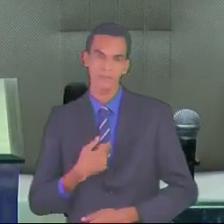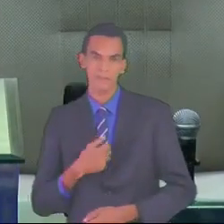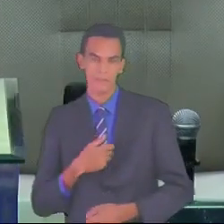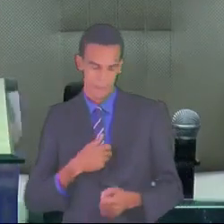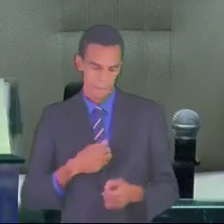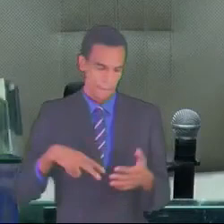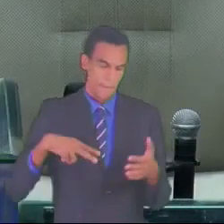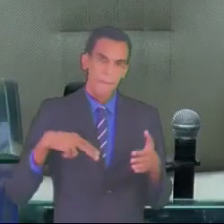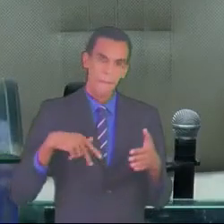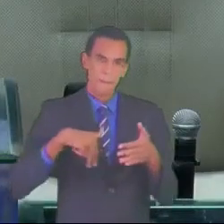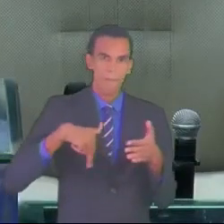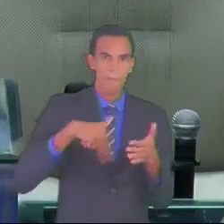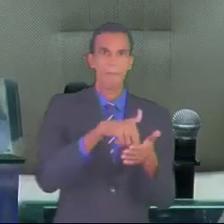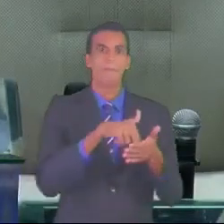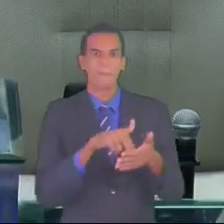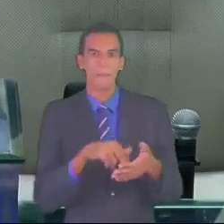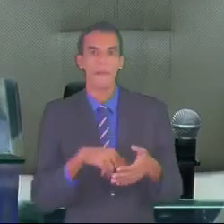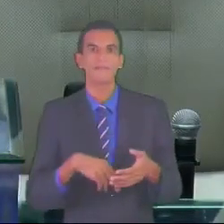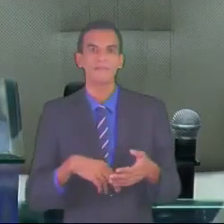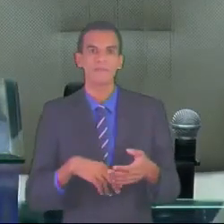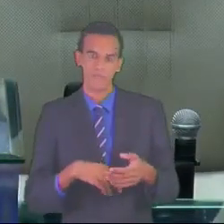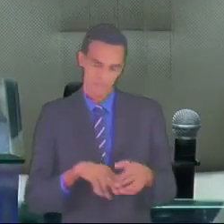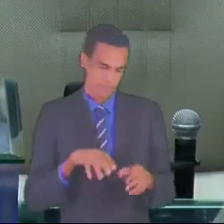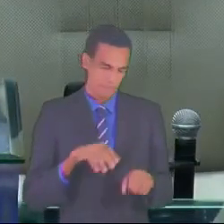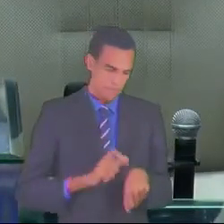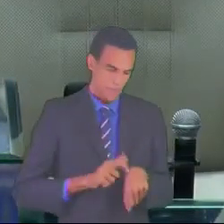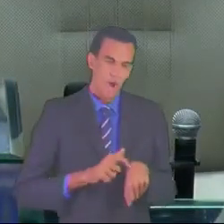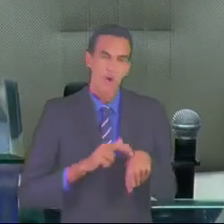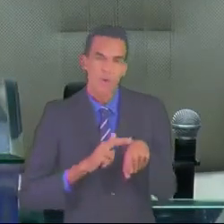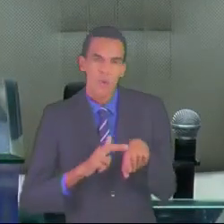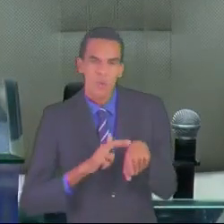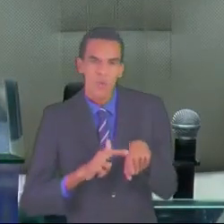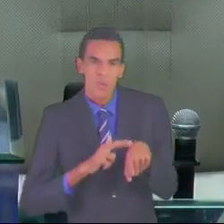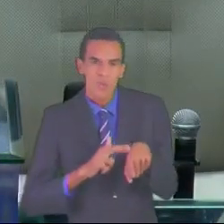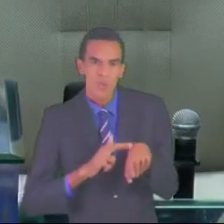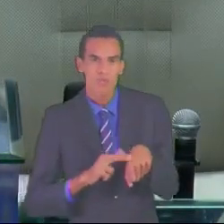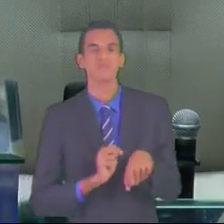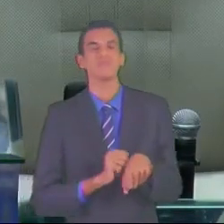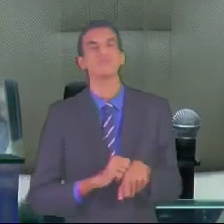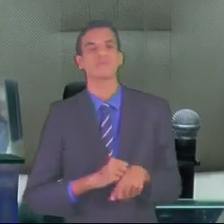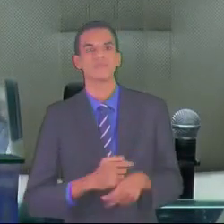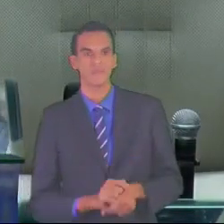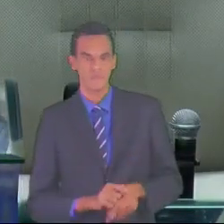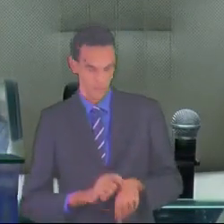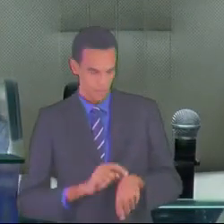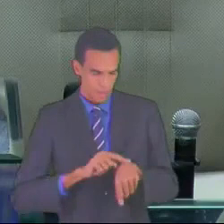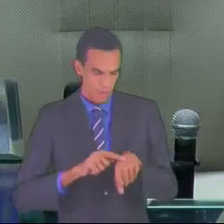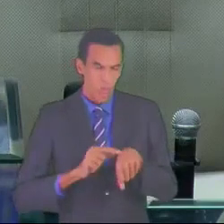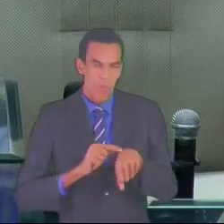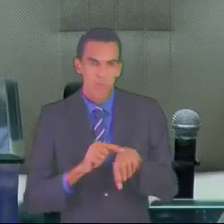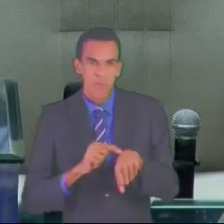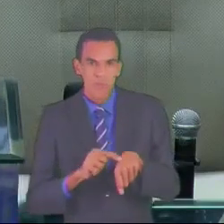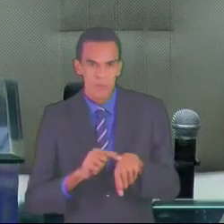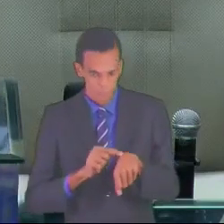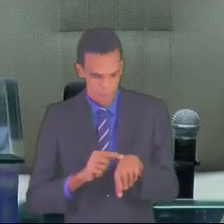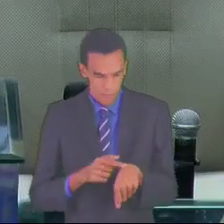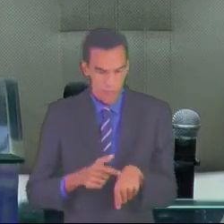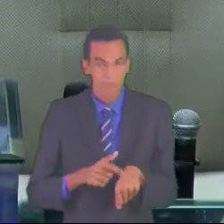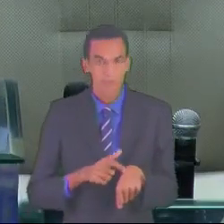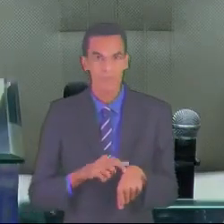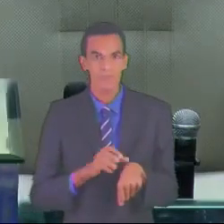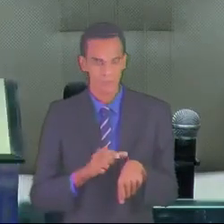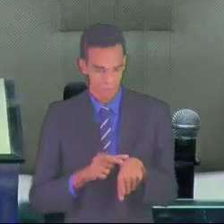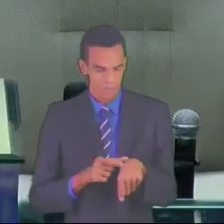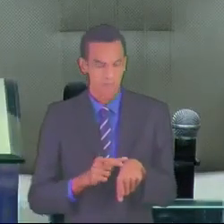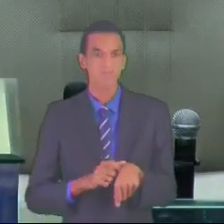cria uma roxidão em você, quando a saliência de um caroço aparece na sua pele, quando